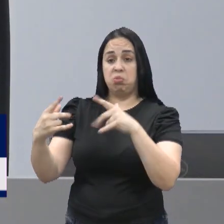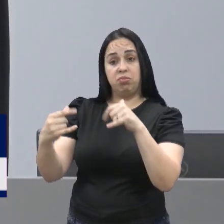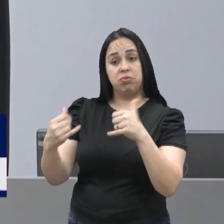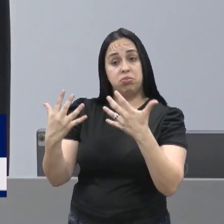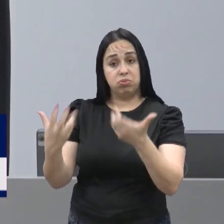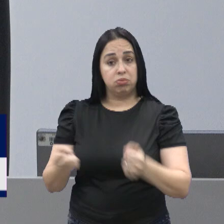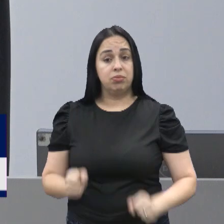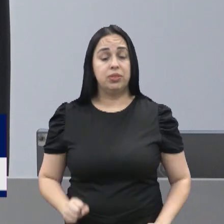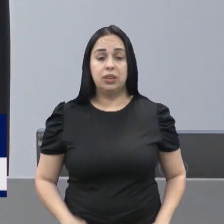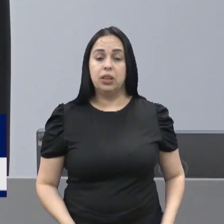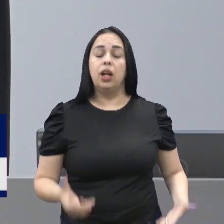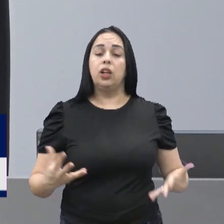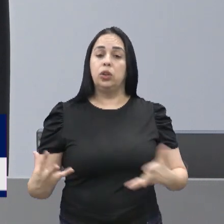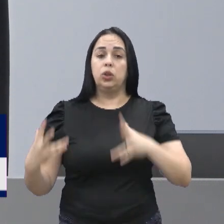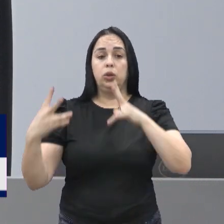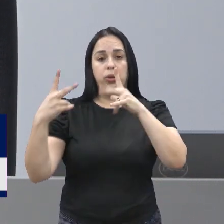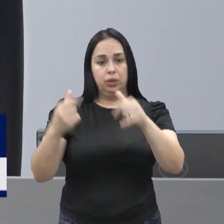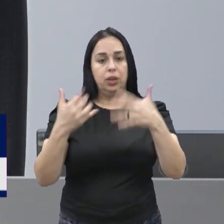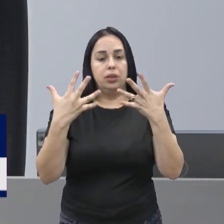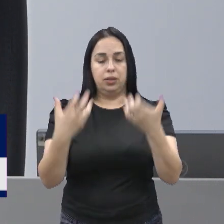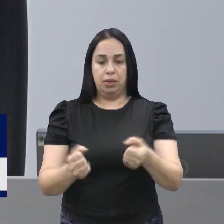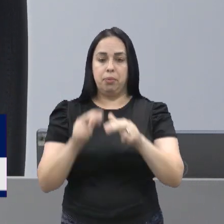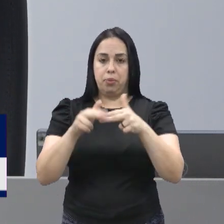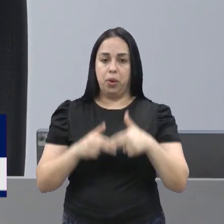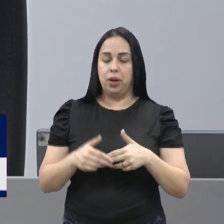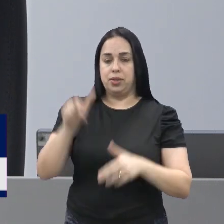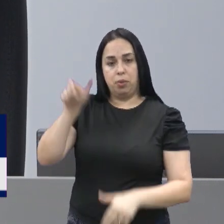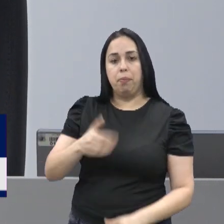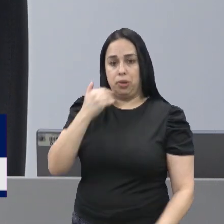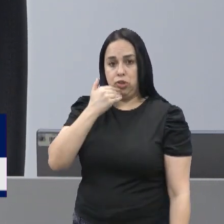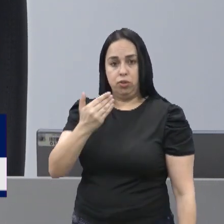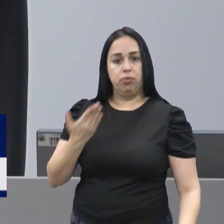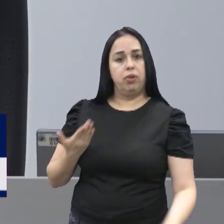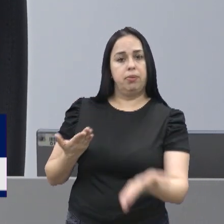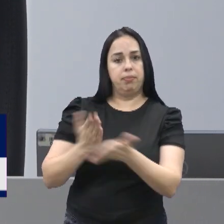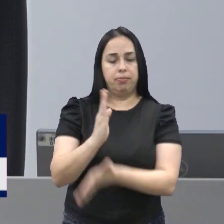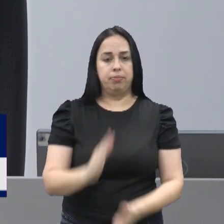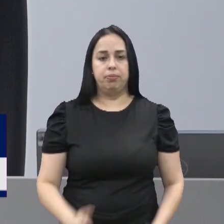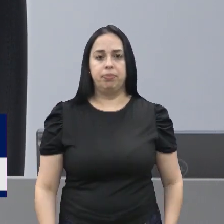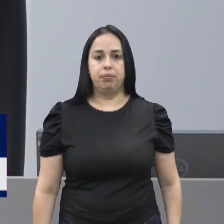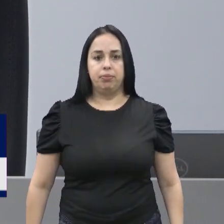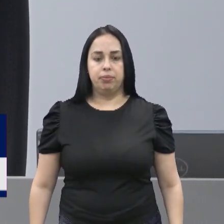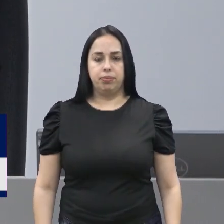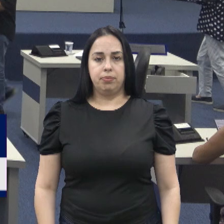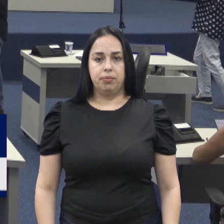Sem nenhum voto contrário, está aprovado por unanimidade.